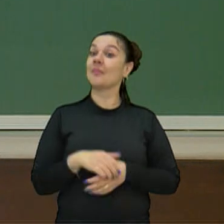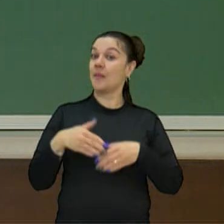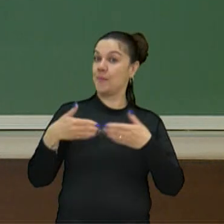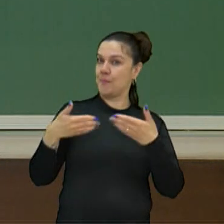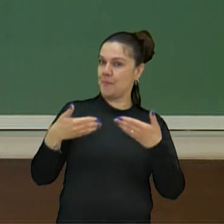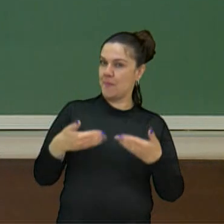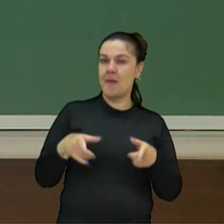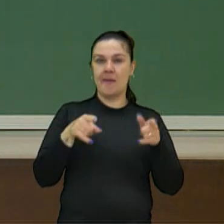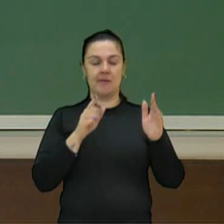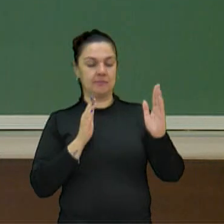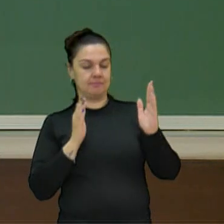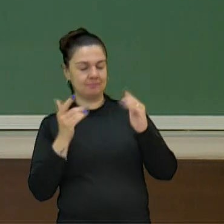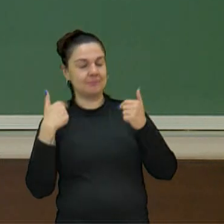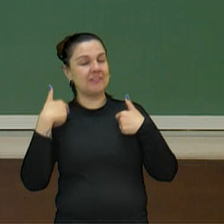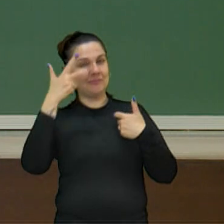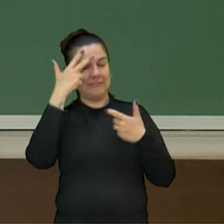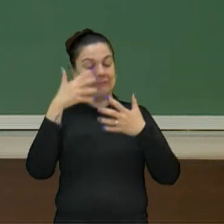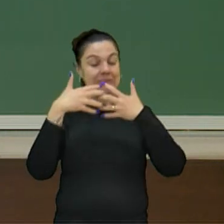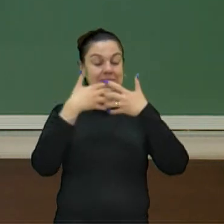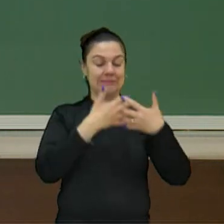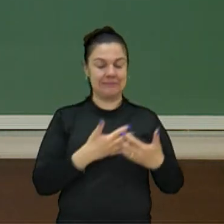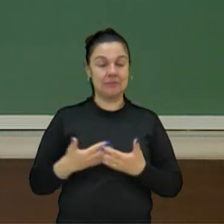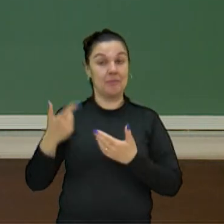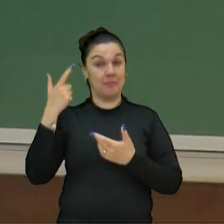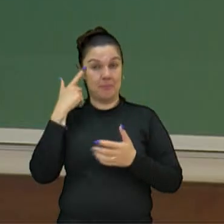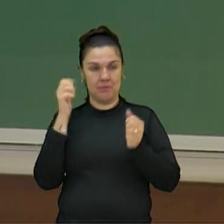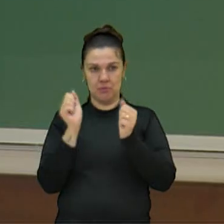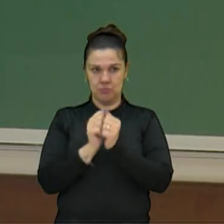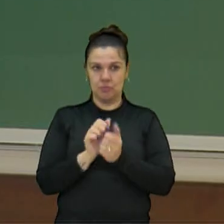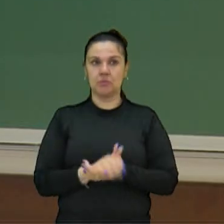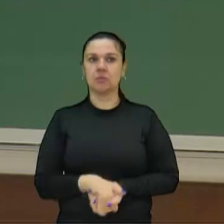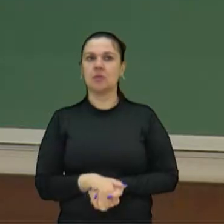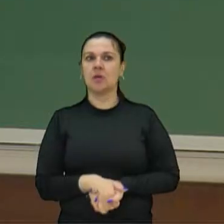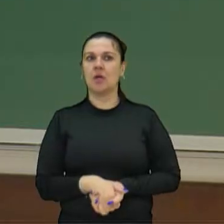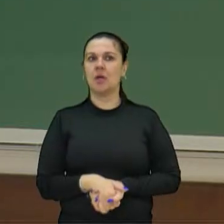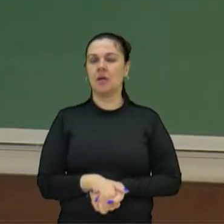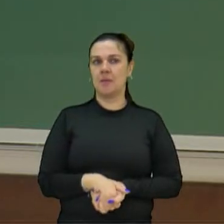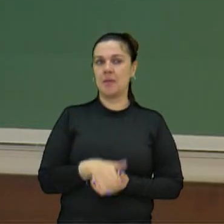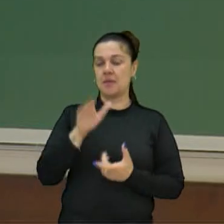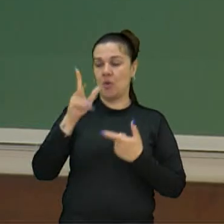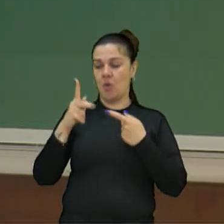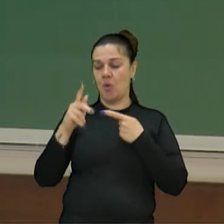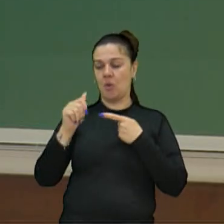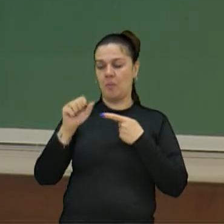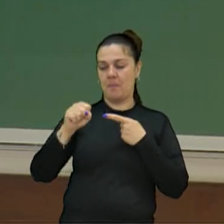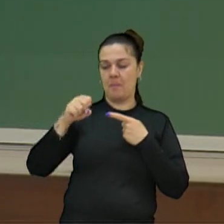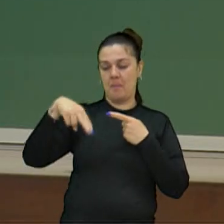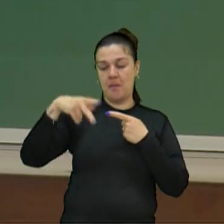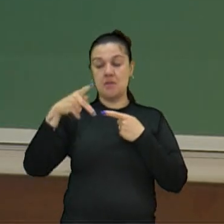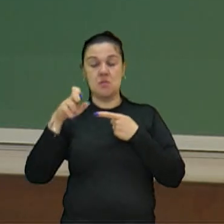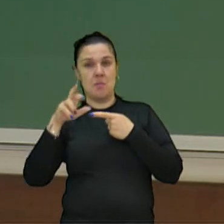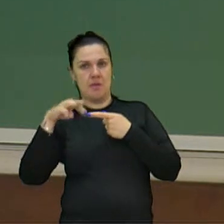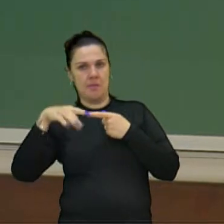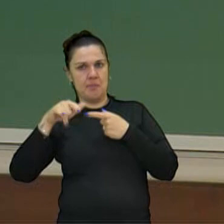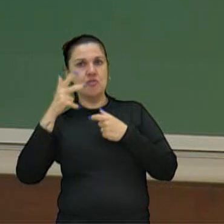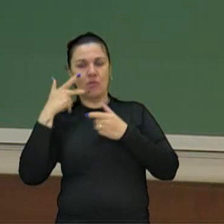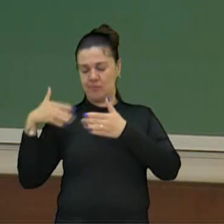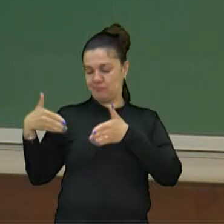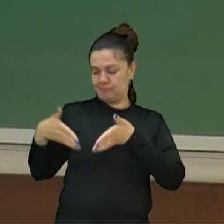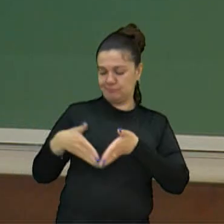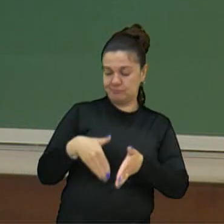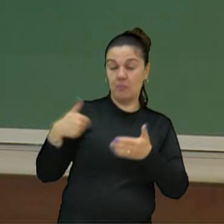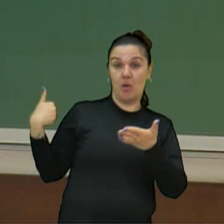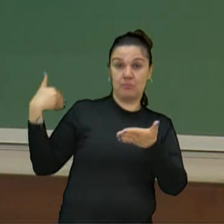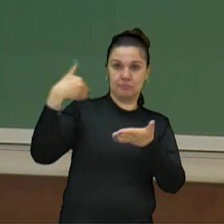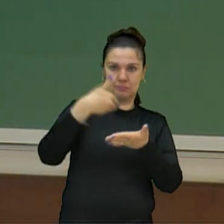Esse aqui talvez você tenha batido um pouco a cabeça, tá? Mas vamos pensar aqui junto. Segundo a panspermia, acredita que descendemos do ET. Acabei de falar isso, né?